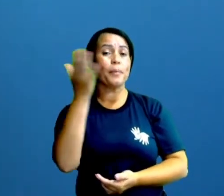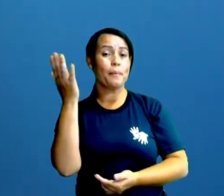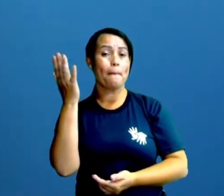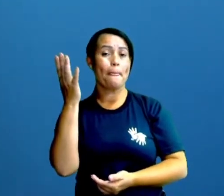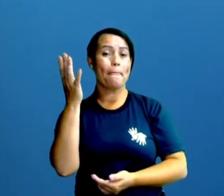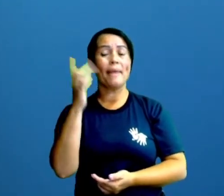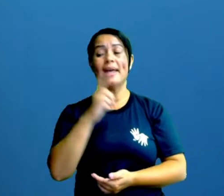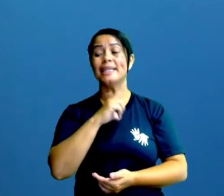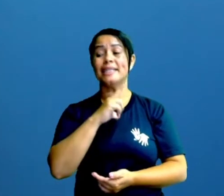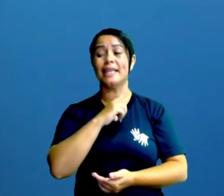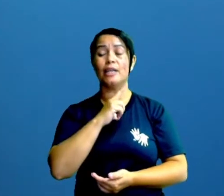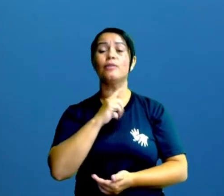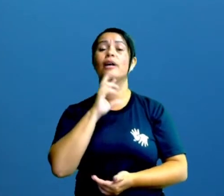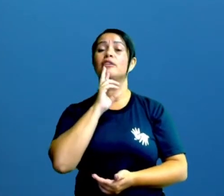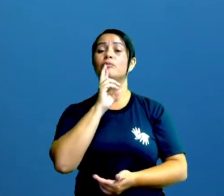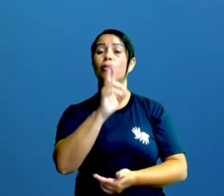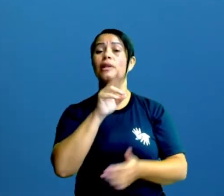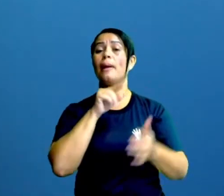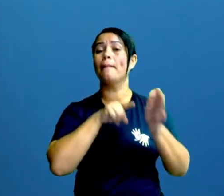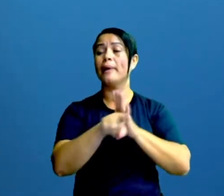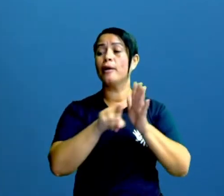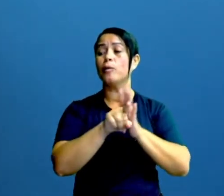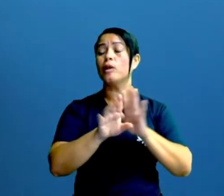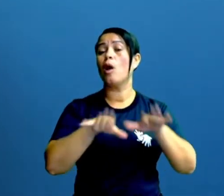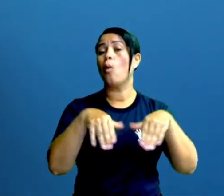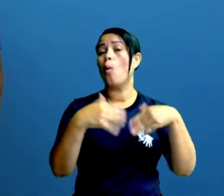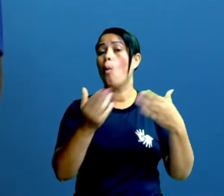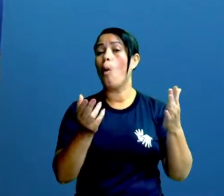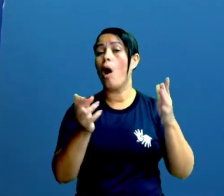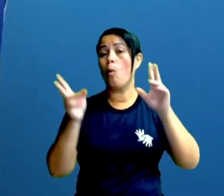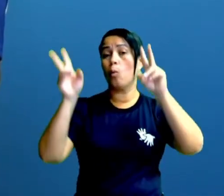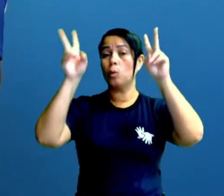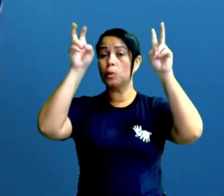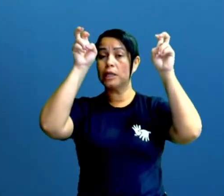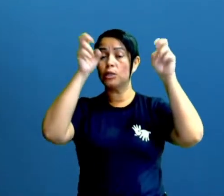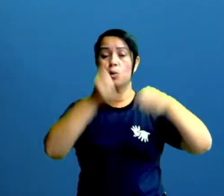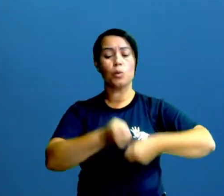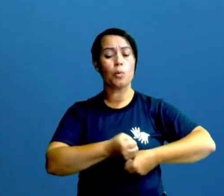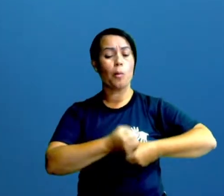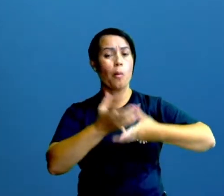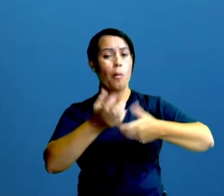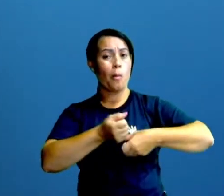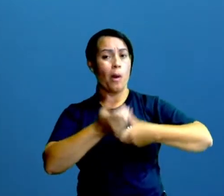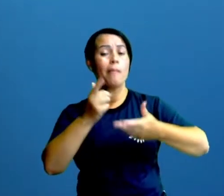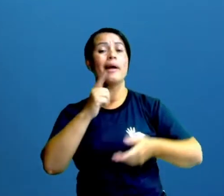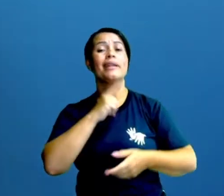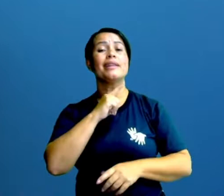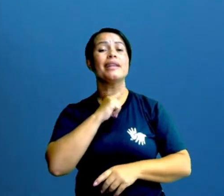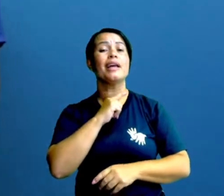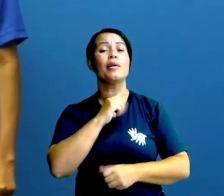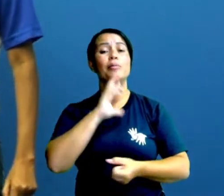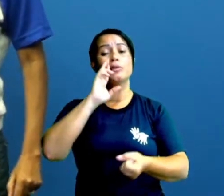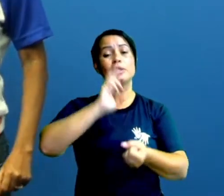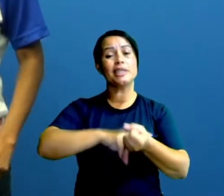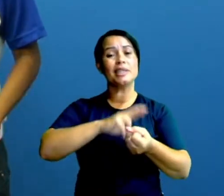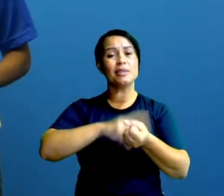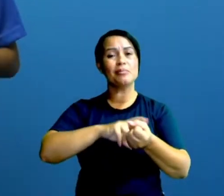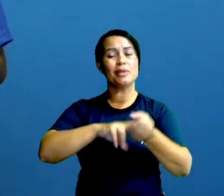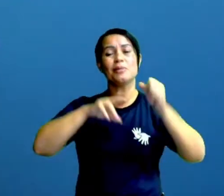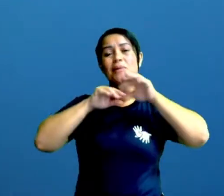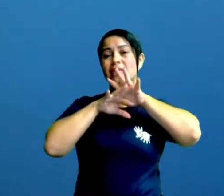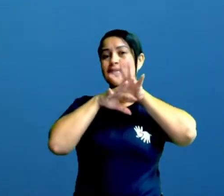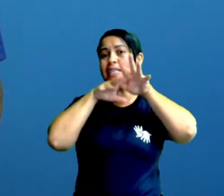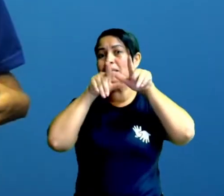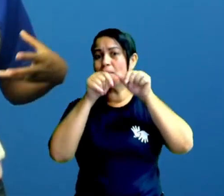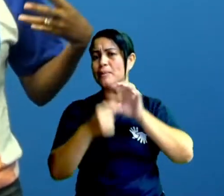aqui ó respondendo à pergunta qual o título do poema nós temos o nome Ó rima dos